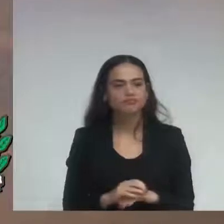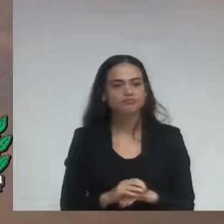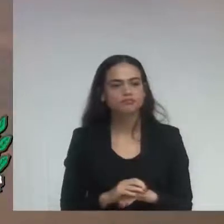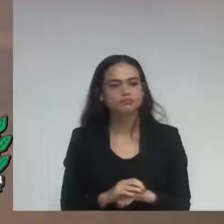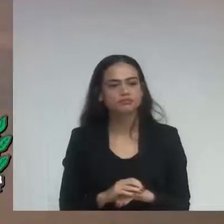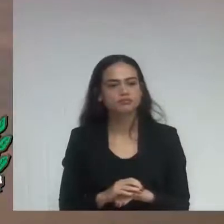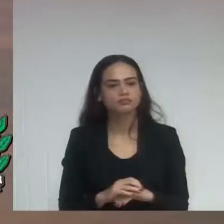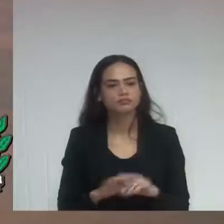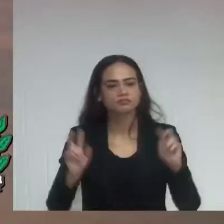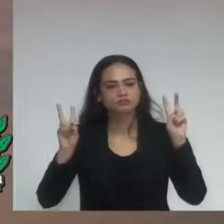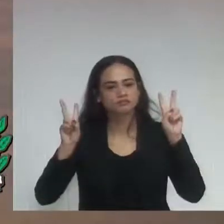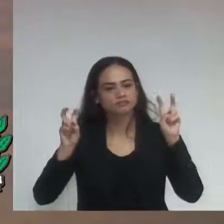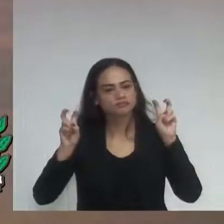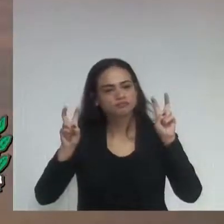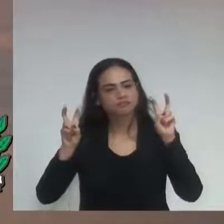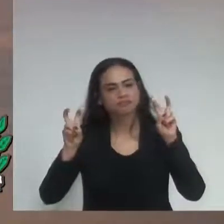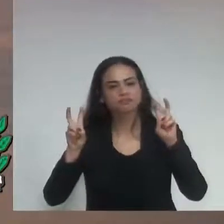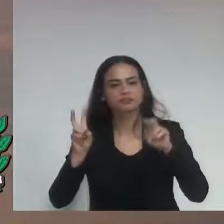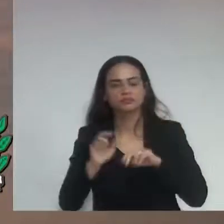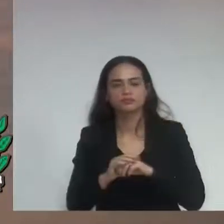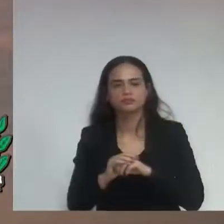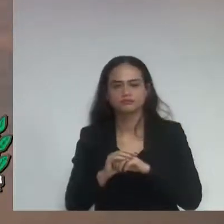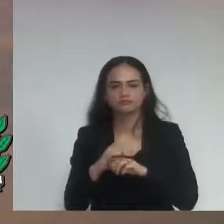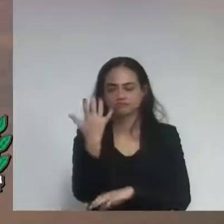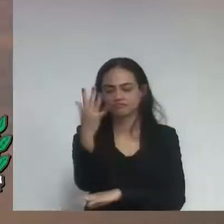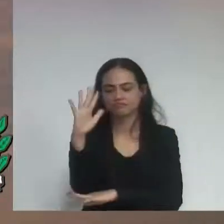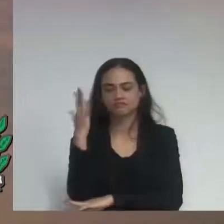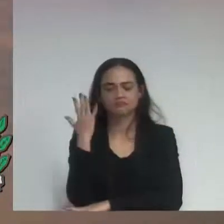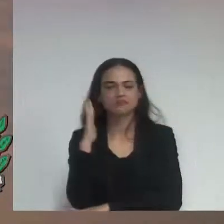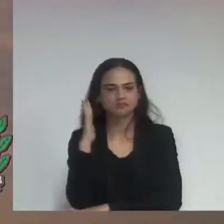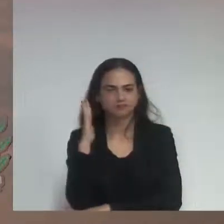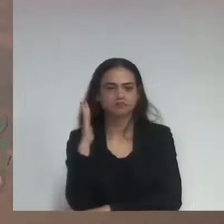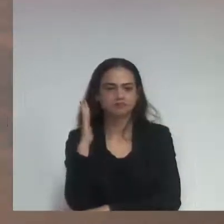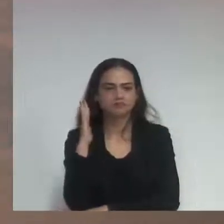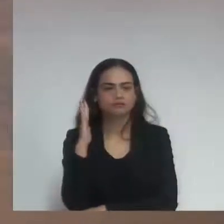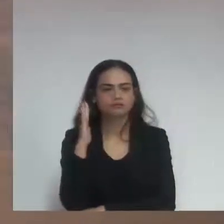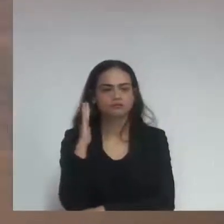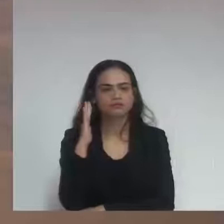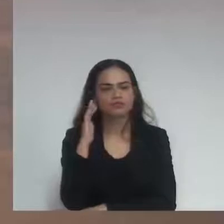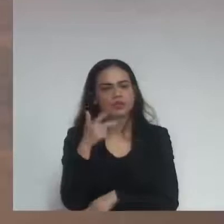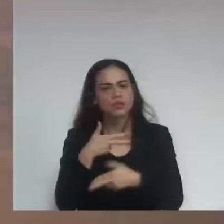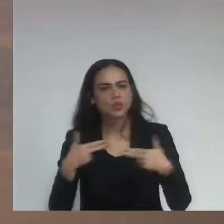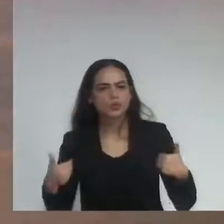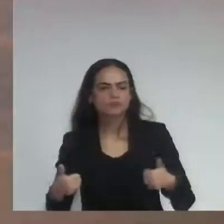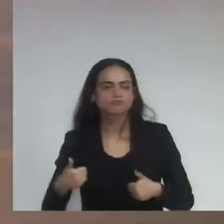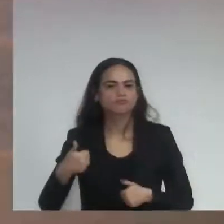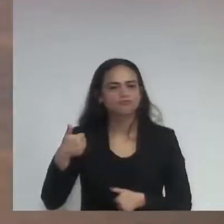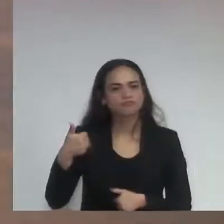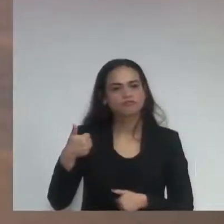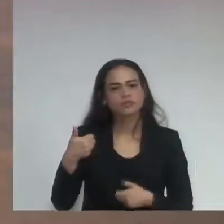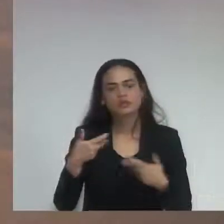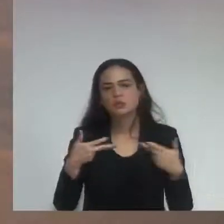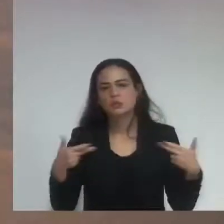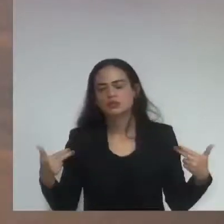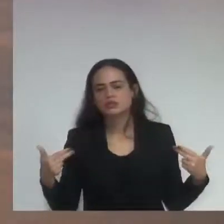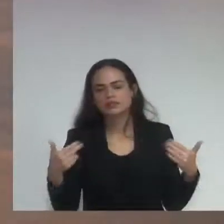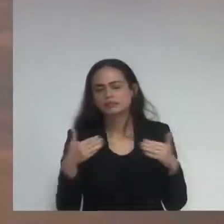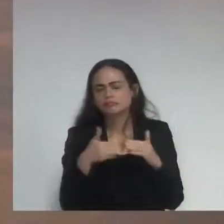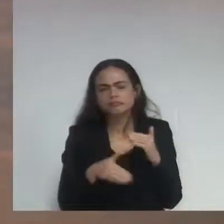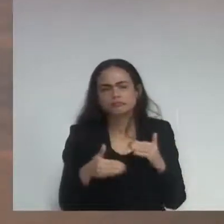falar primeiro sobre a questão ambiental, sobre o que é positivo, né, e o que é contraditório.